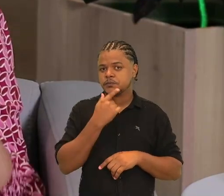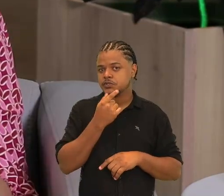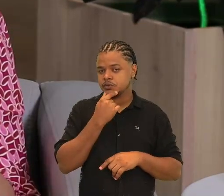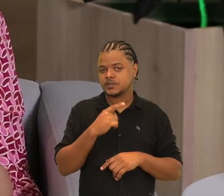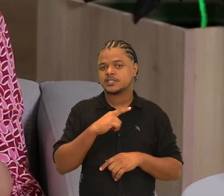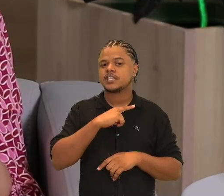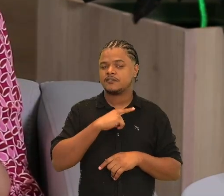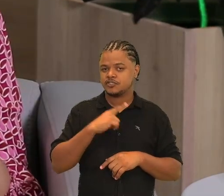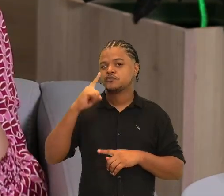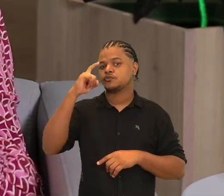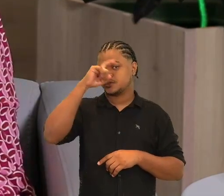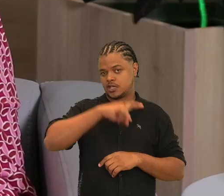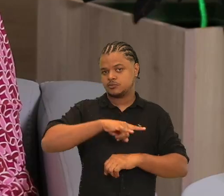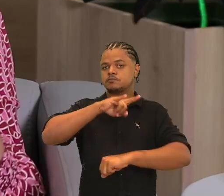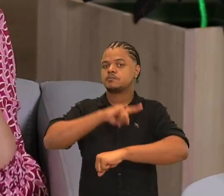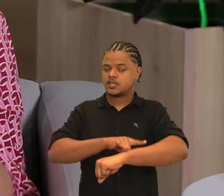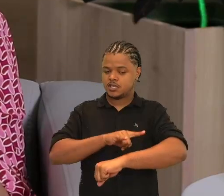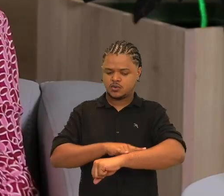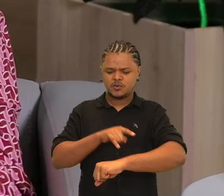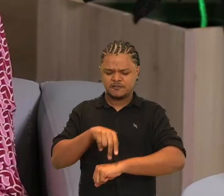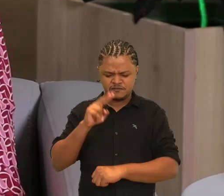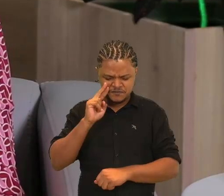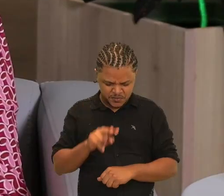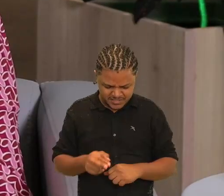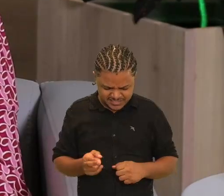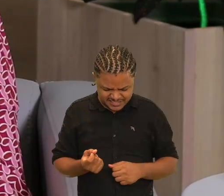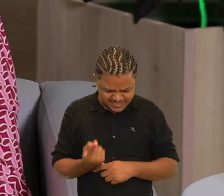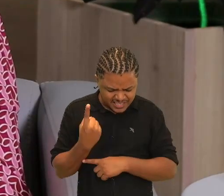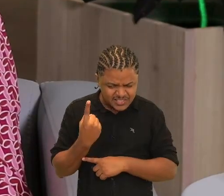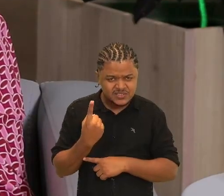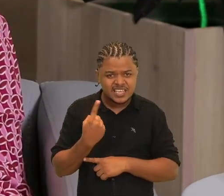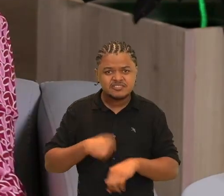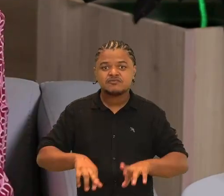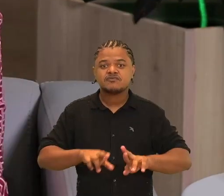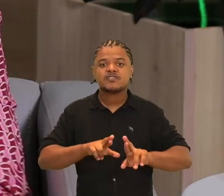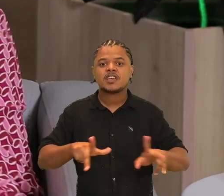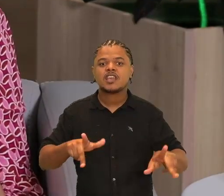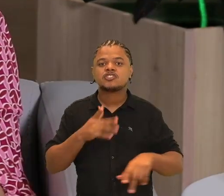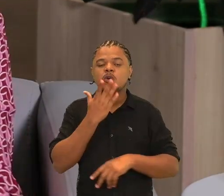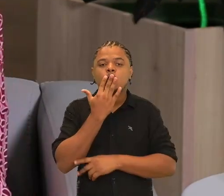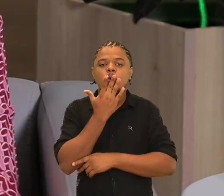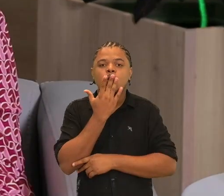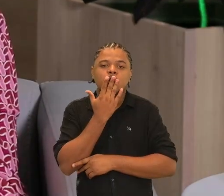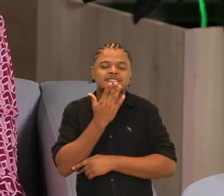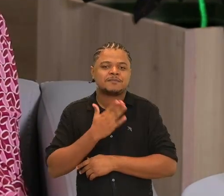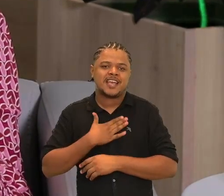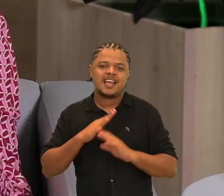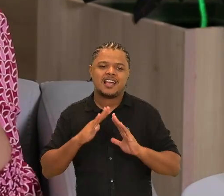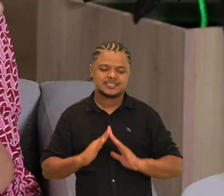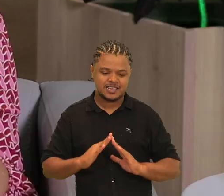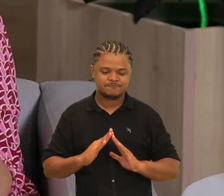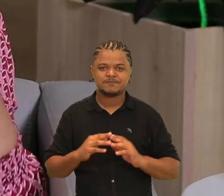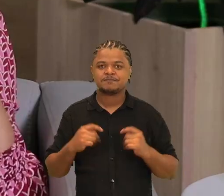o sanitário, que ele estranhava que não era da acordo da casa dele, e ela teve que procurar qual era o